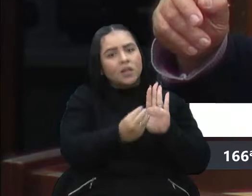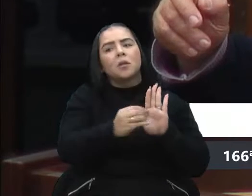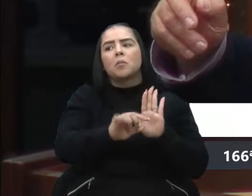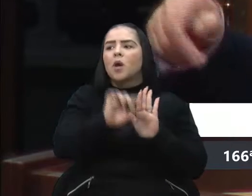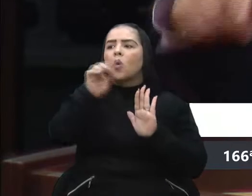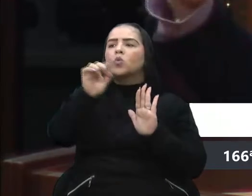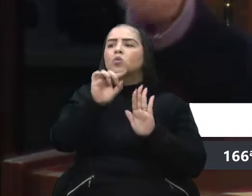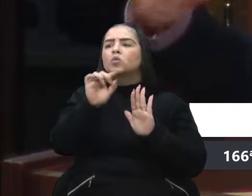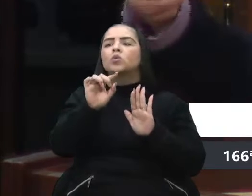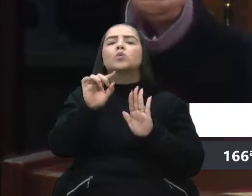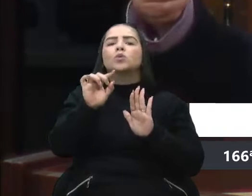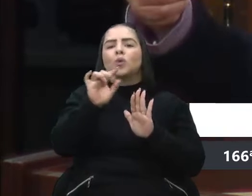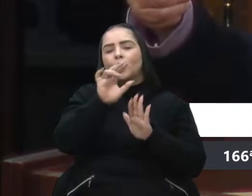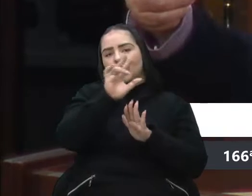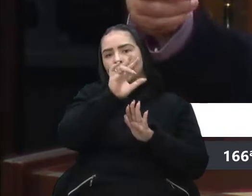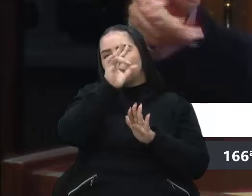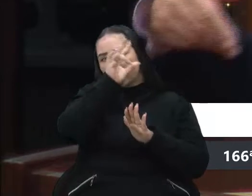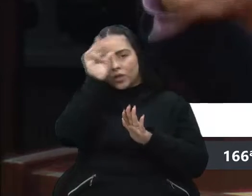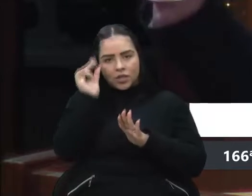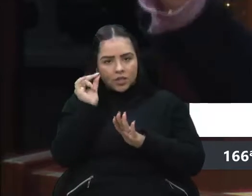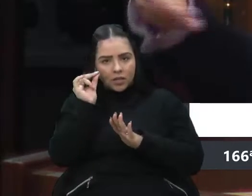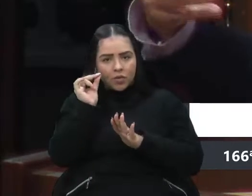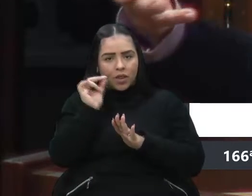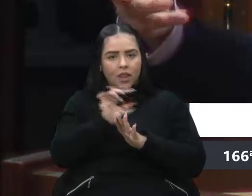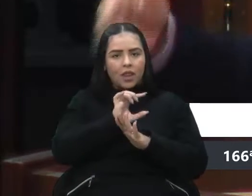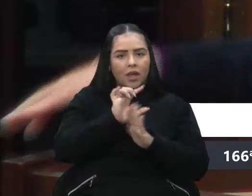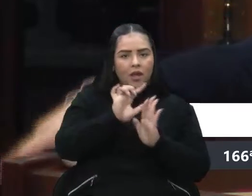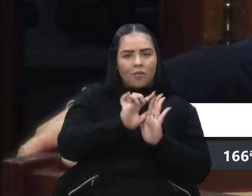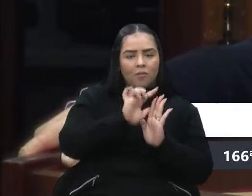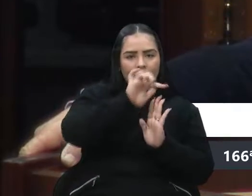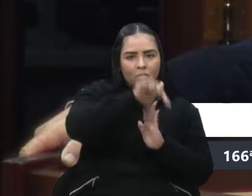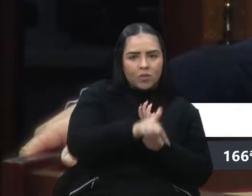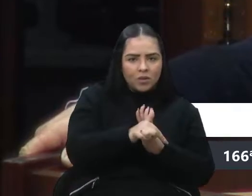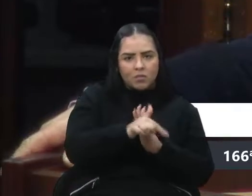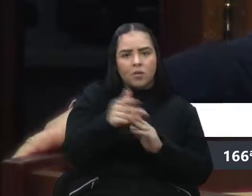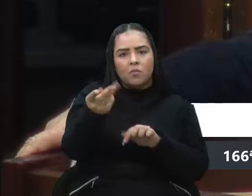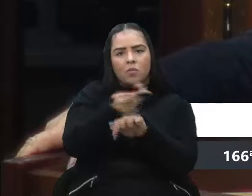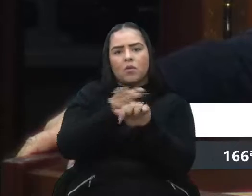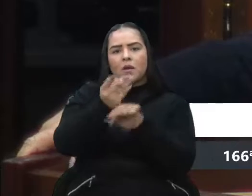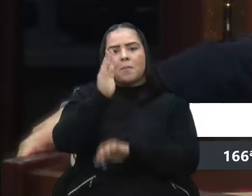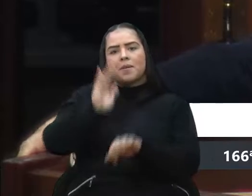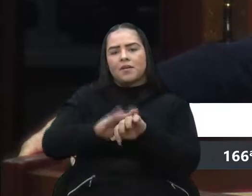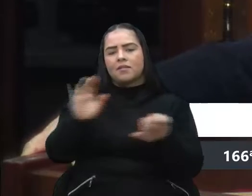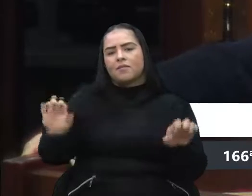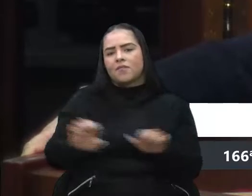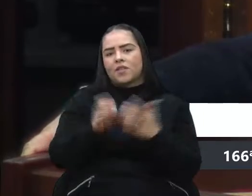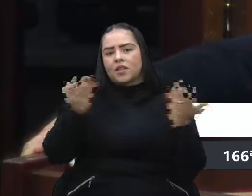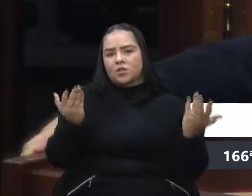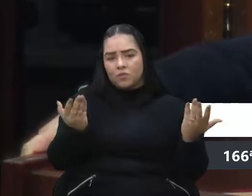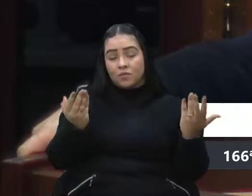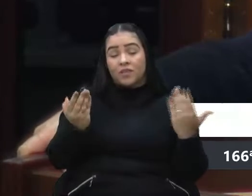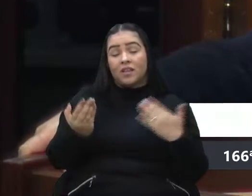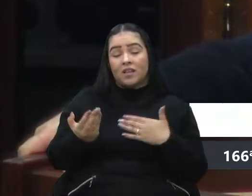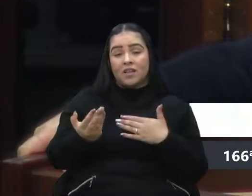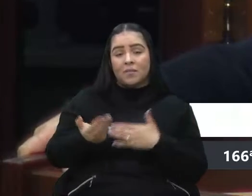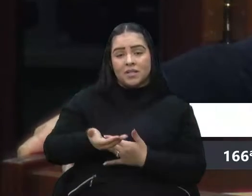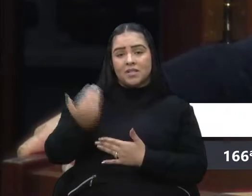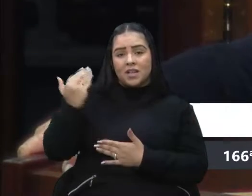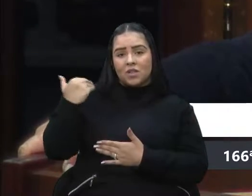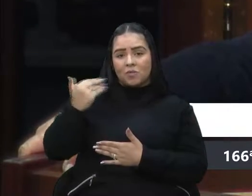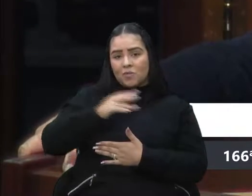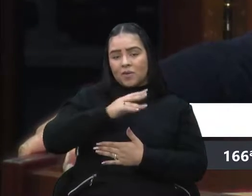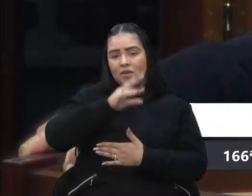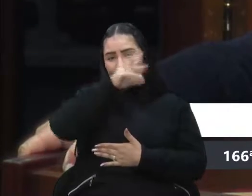municípios. Depois para buscar outros eventos. E naquele momento o prefeito Adiló, com seu